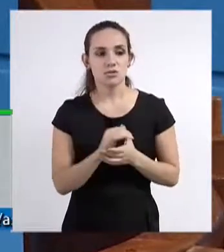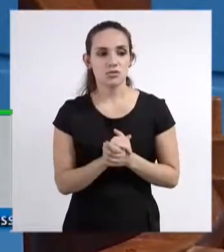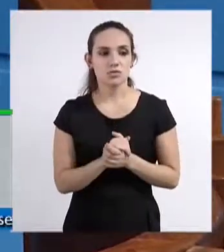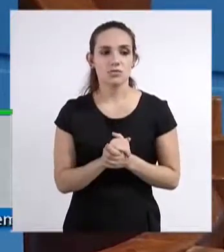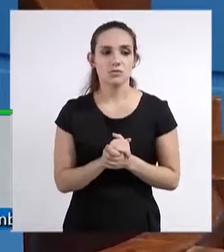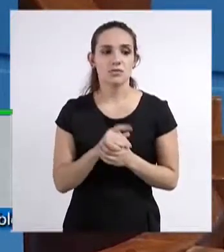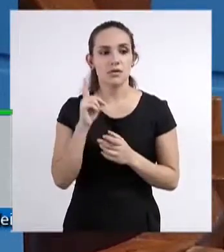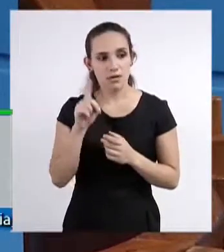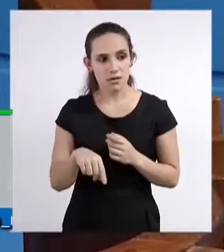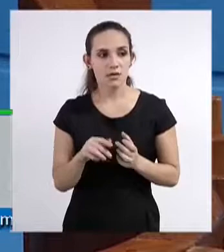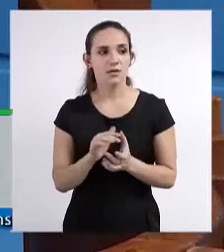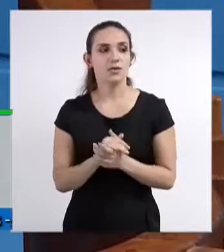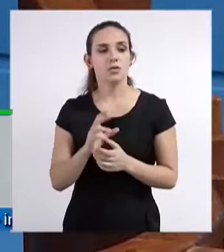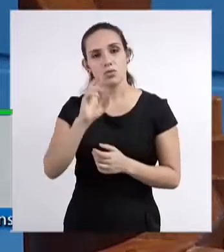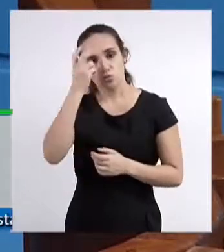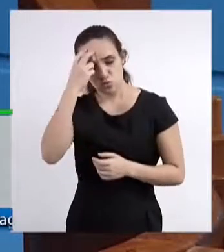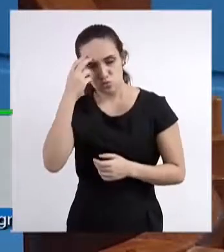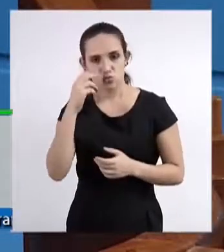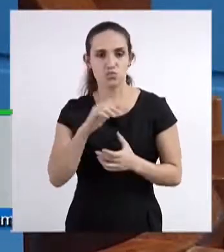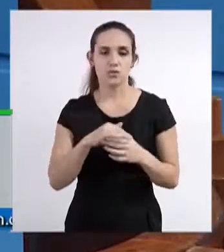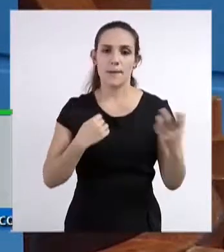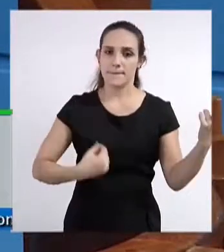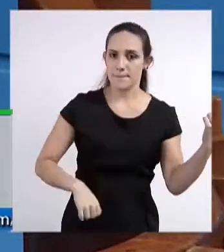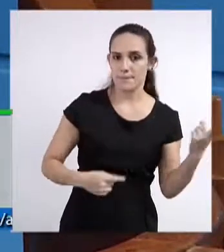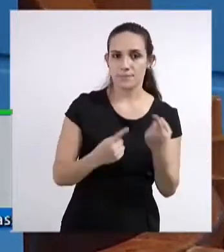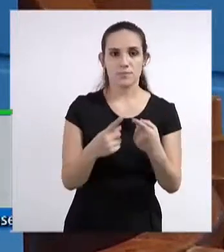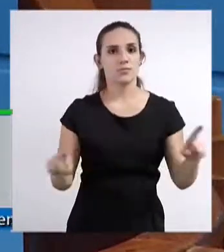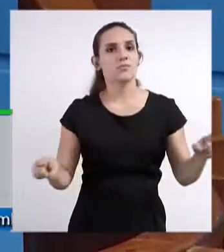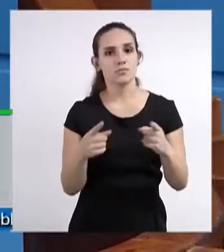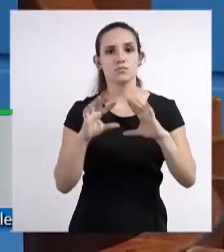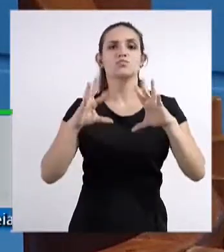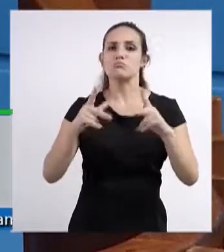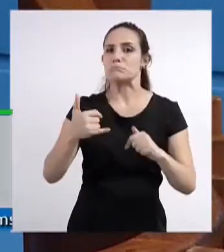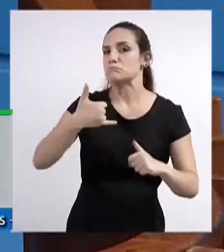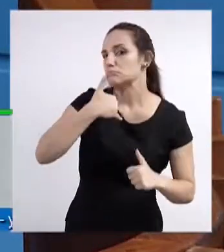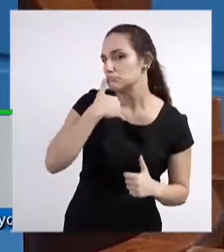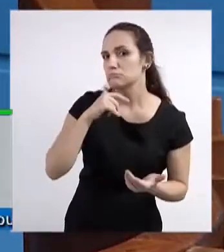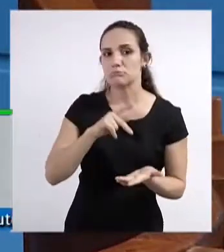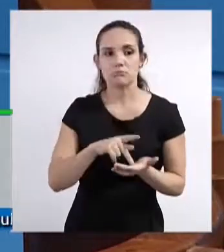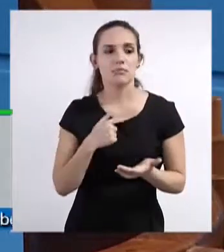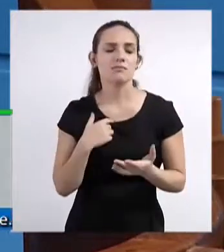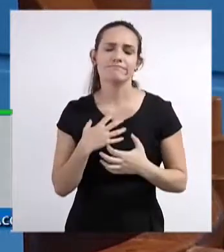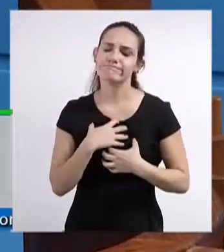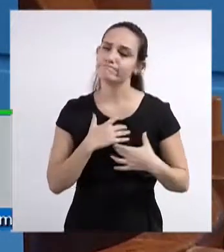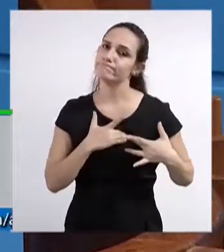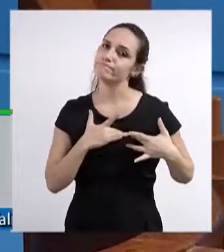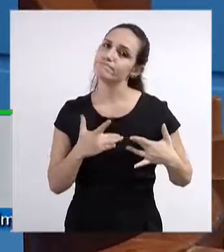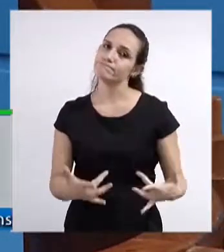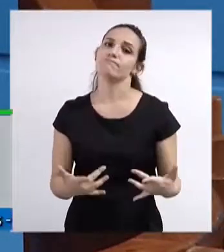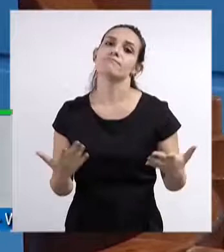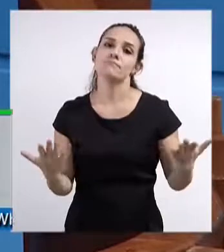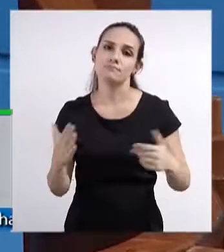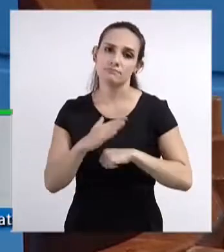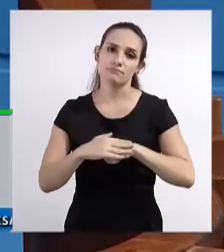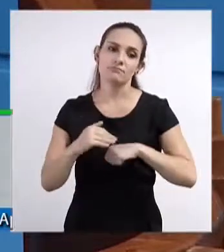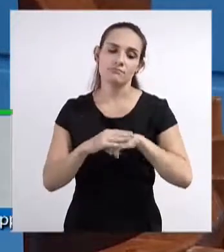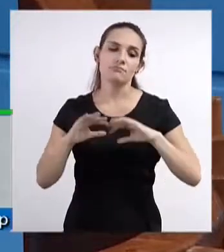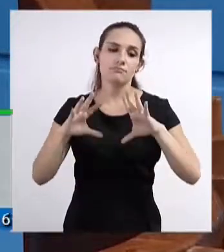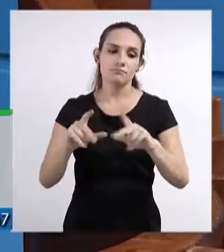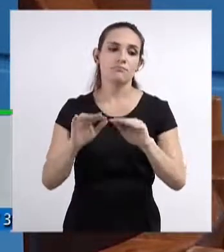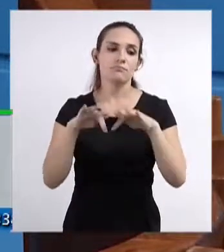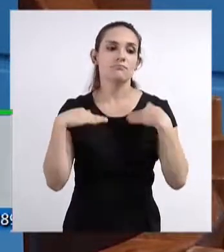cultura, a música brasileira e todo o Mato Grosso do Sul está em luto, e quero aqui prestar sentimentos e condolências a toda a sua